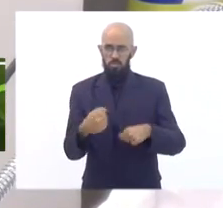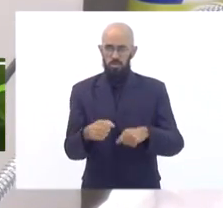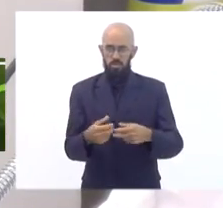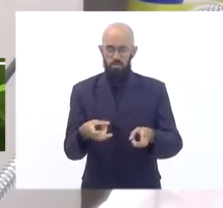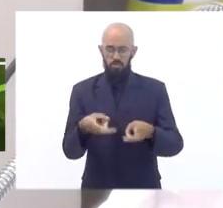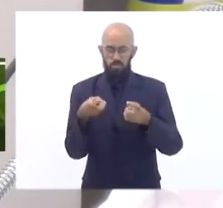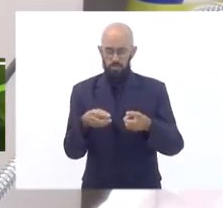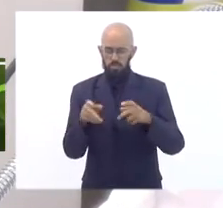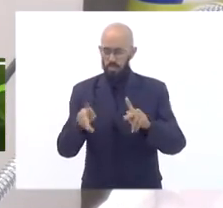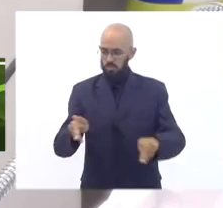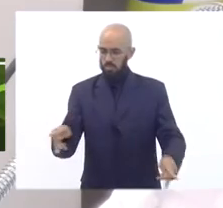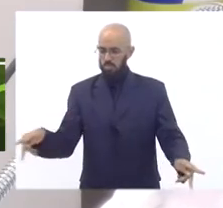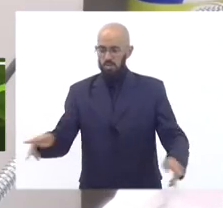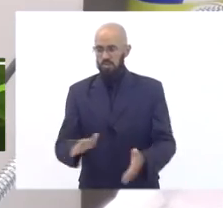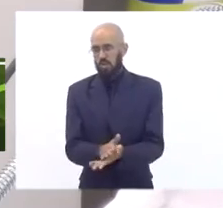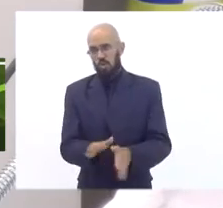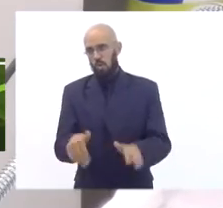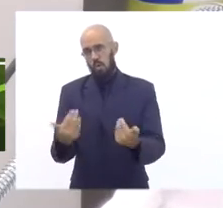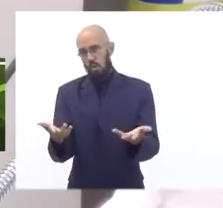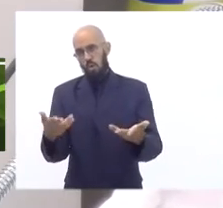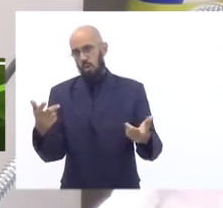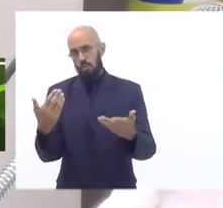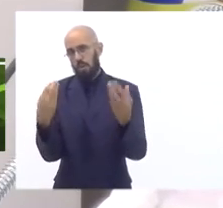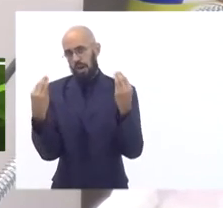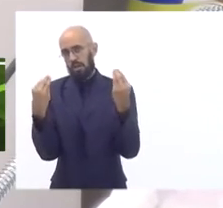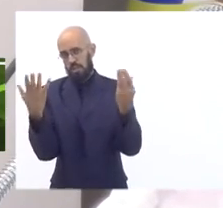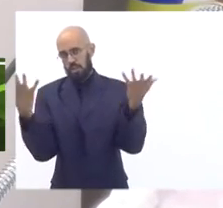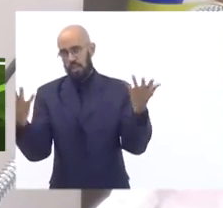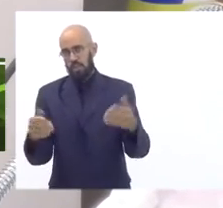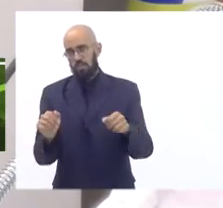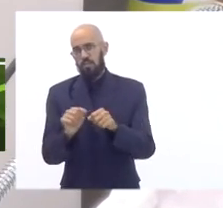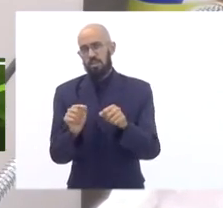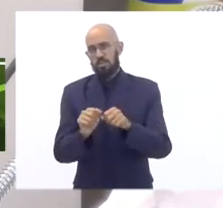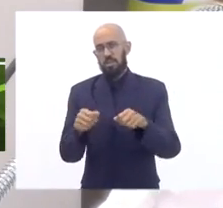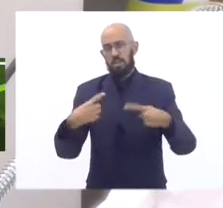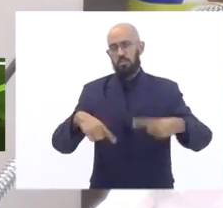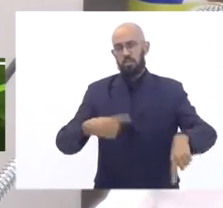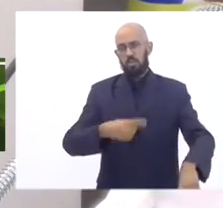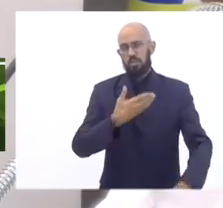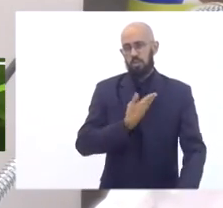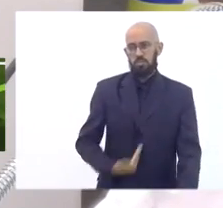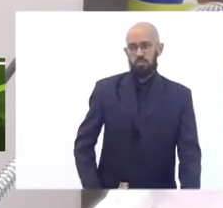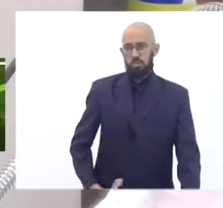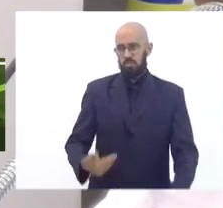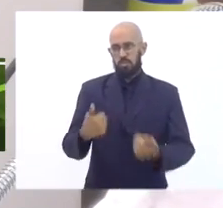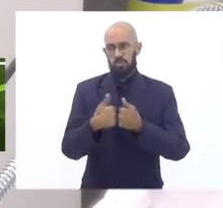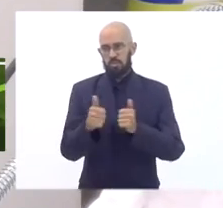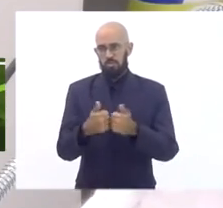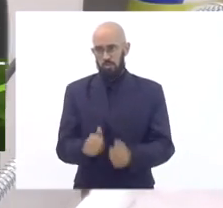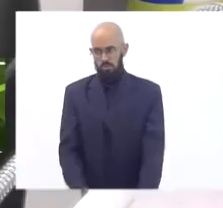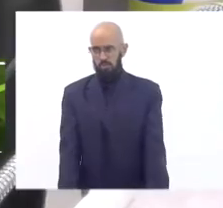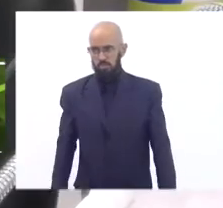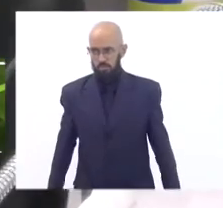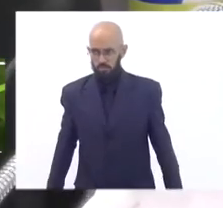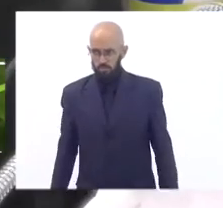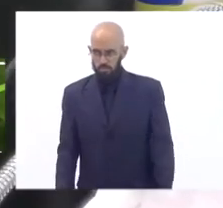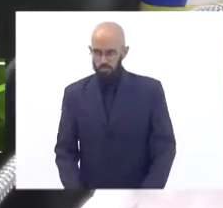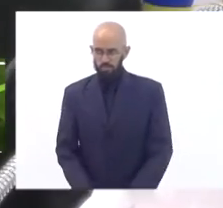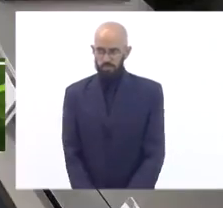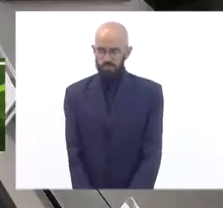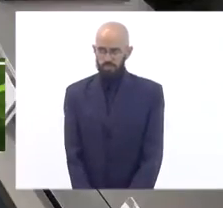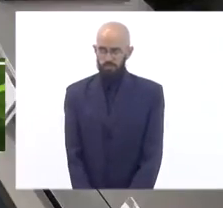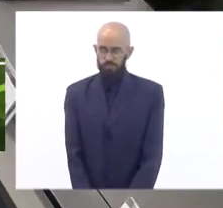a população, senão para que serve essa política pública de transporte? Correto, deputado. Então é isso daí.